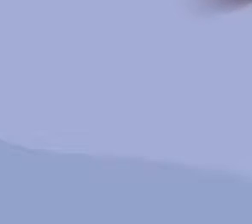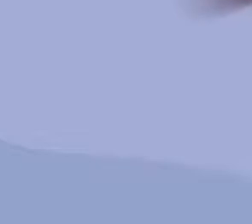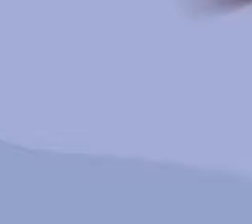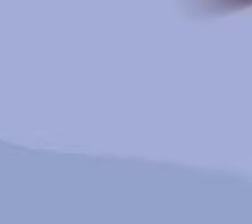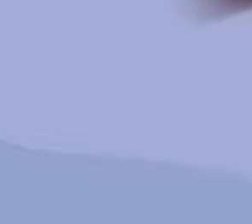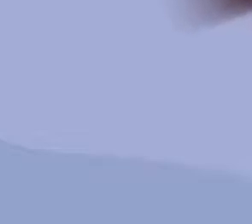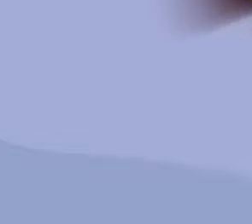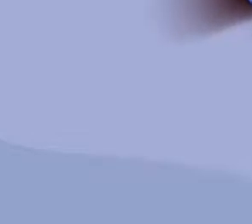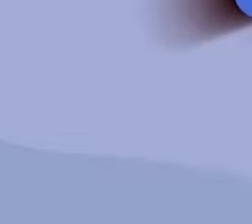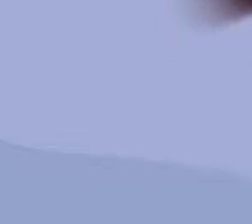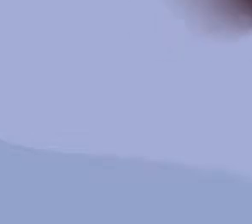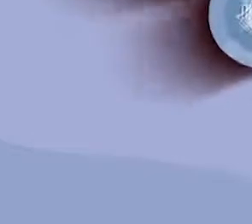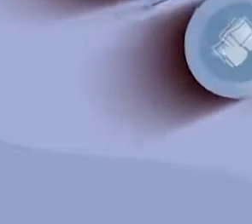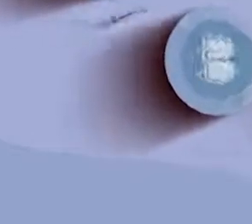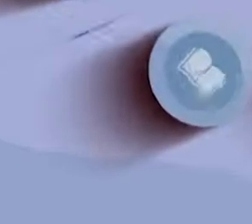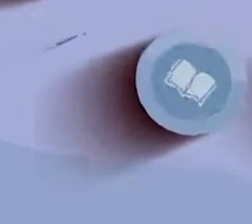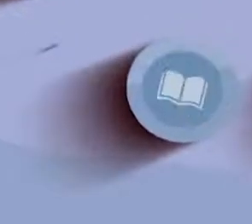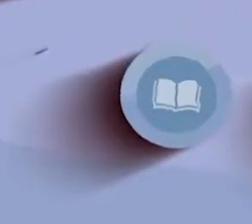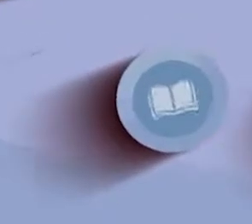E